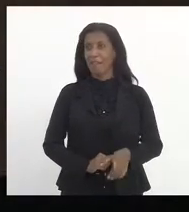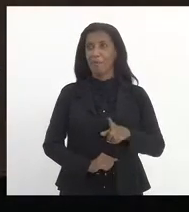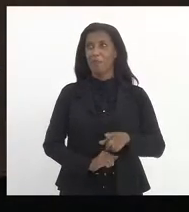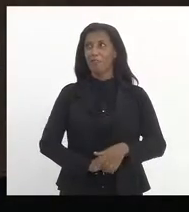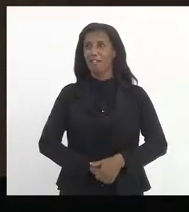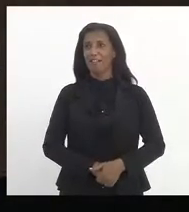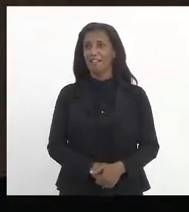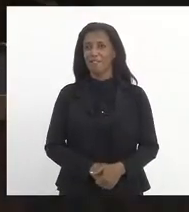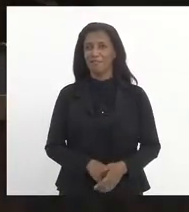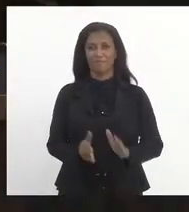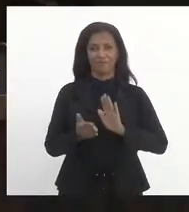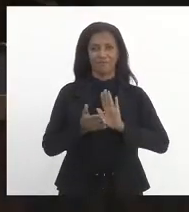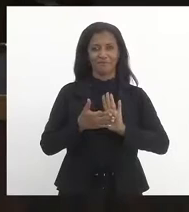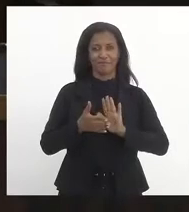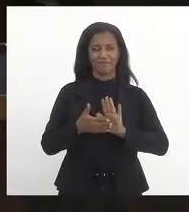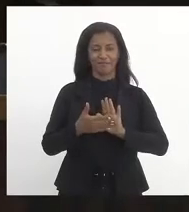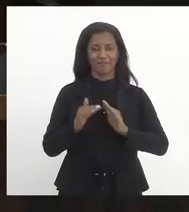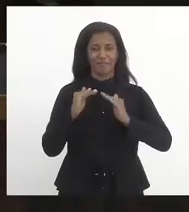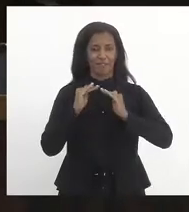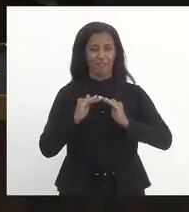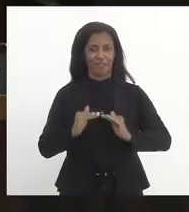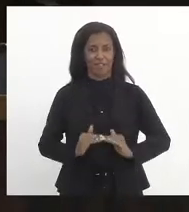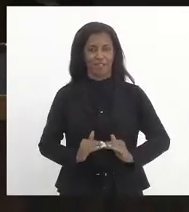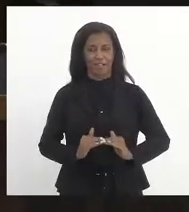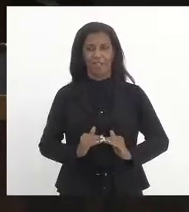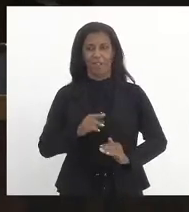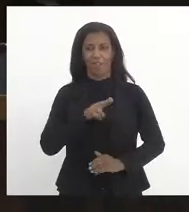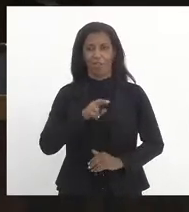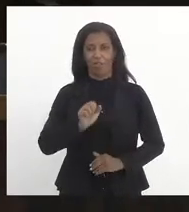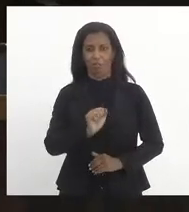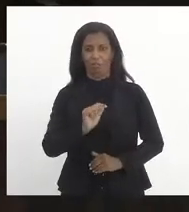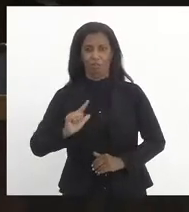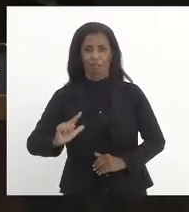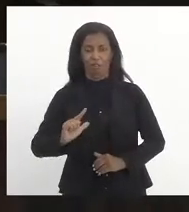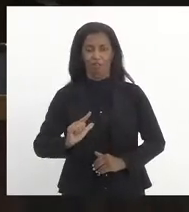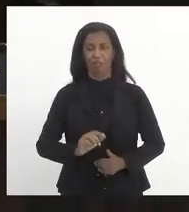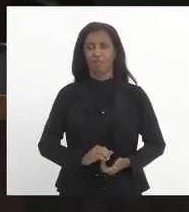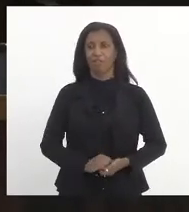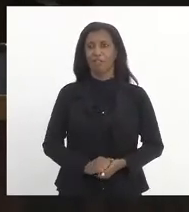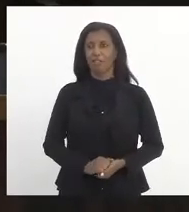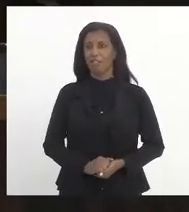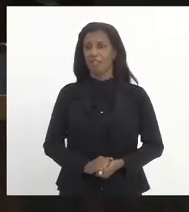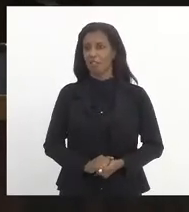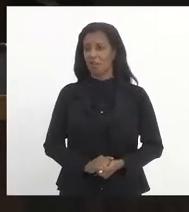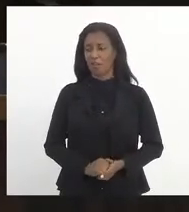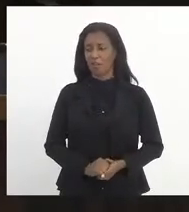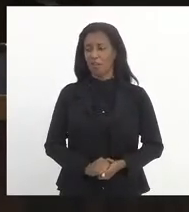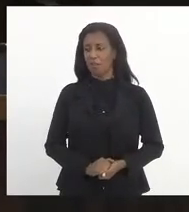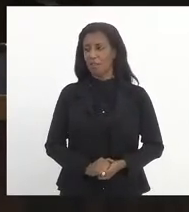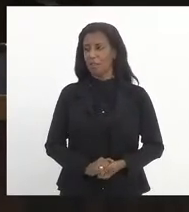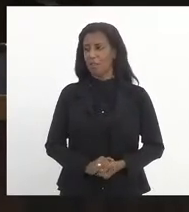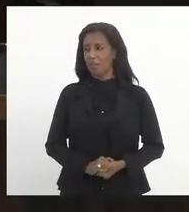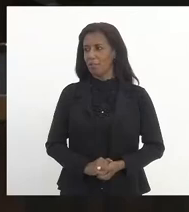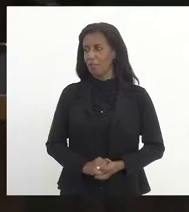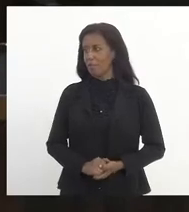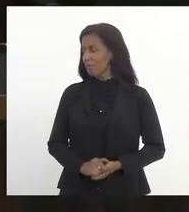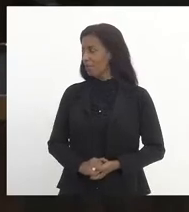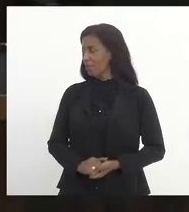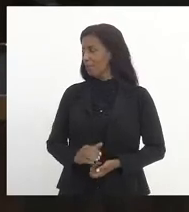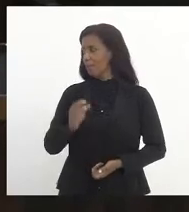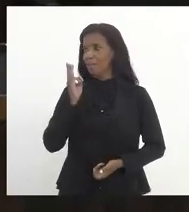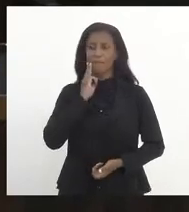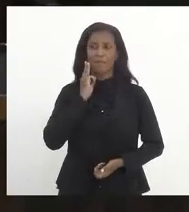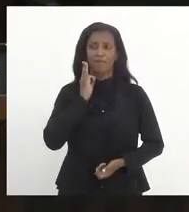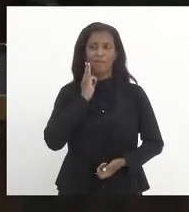Parecer favorável. Pela Comissão de Economia, deputado Noel de Carvalho. Deputado Noel de Carvalho. Deputado Valdec